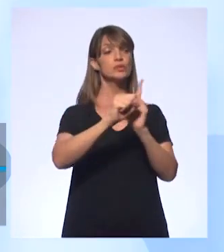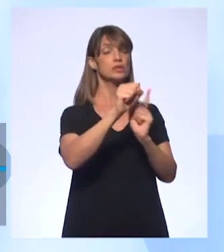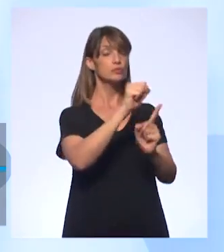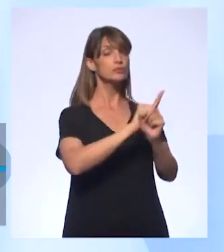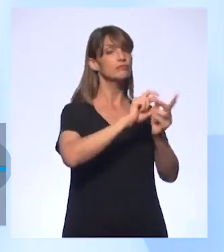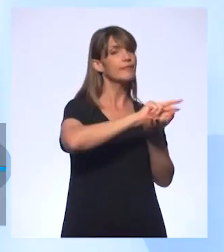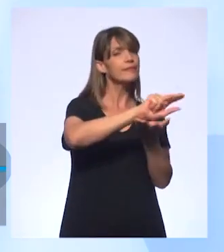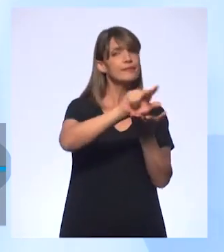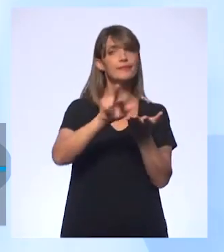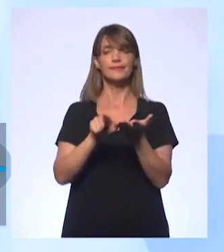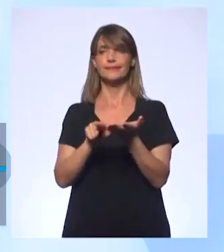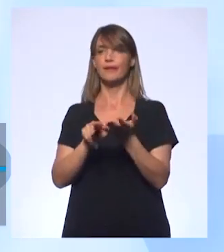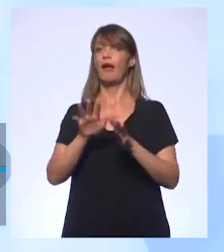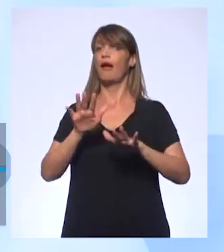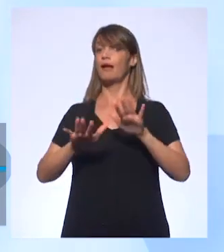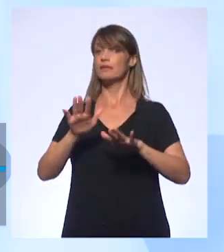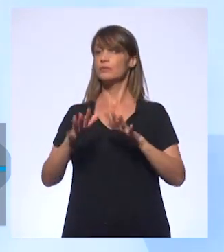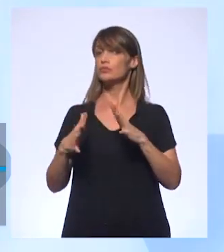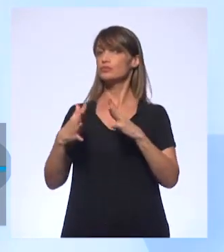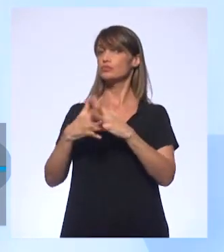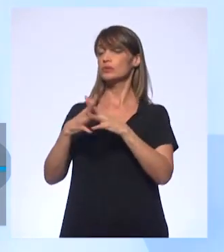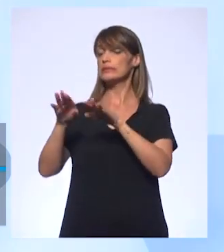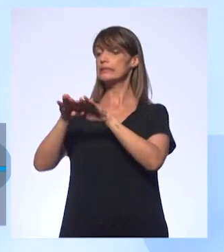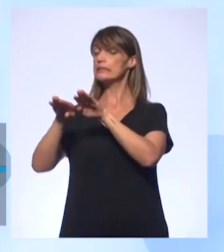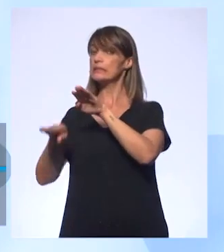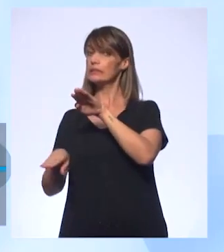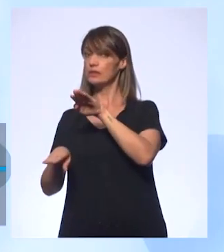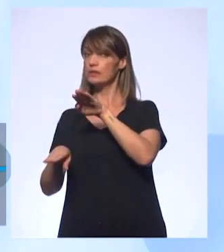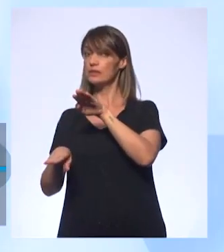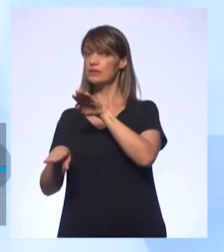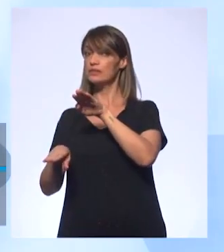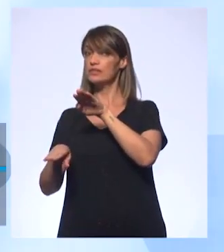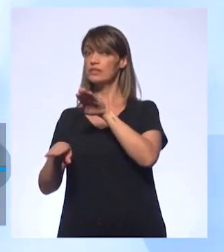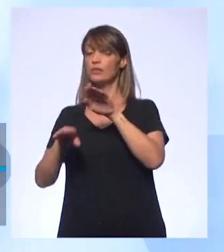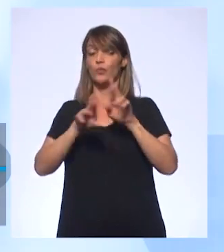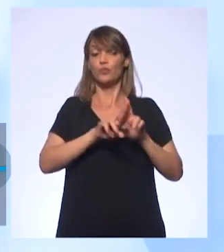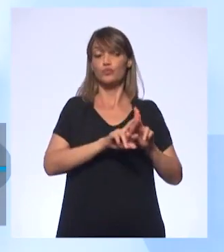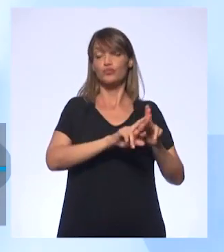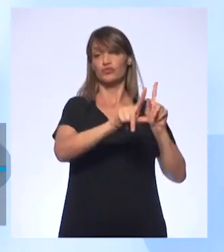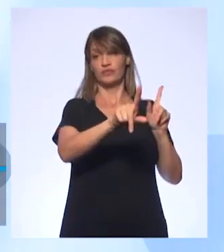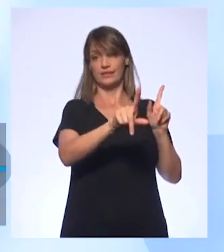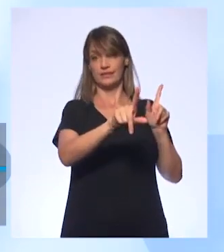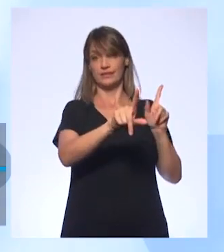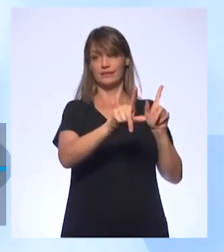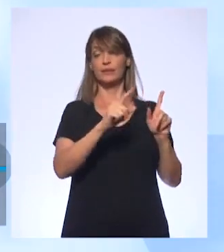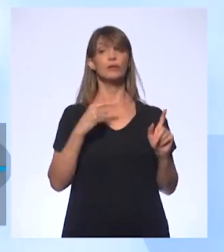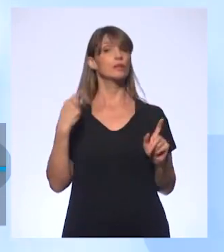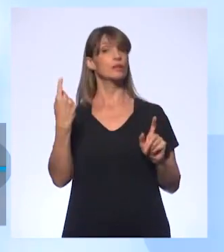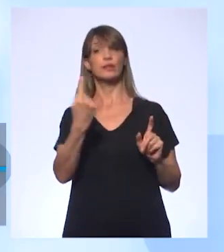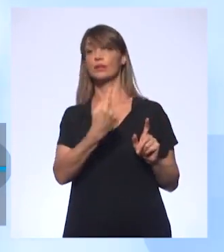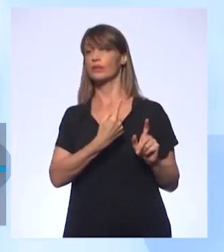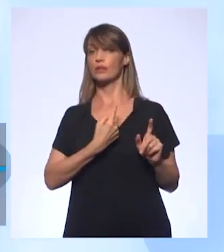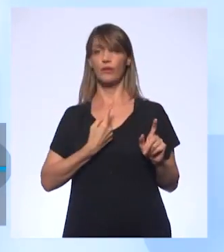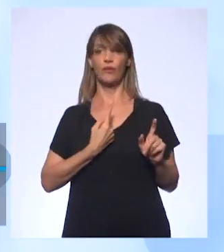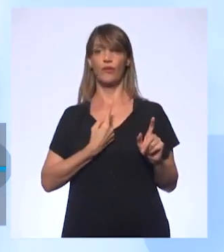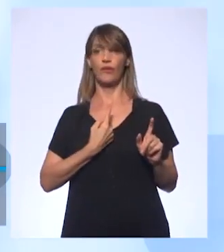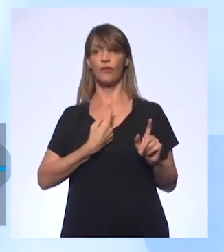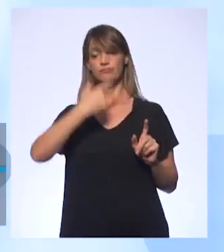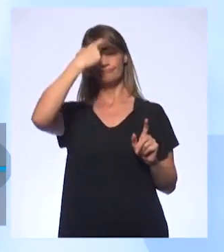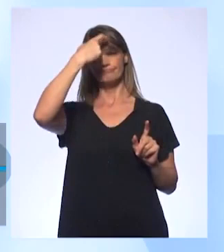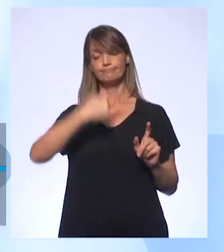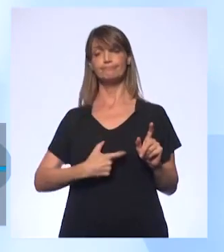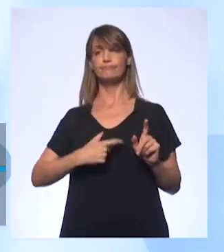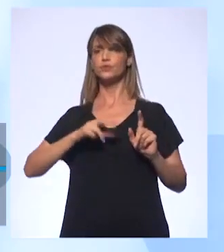vezes, a gente confunde desigualdade com diferença. E nós somos, enquanto seres humanos,